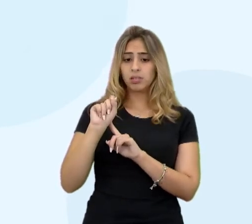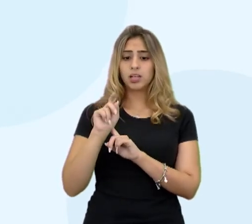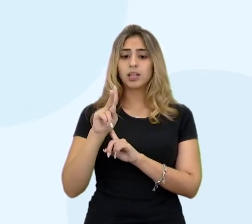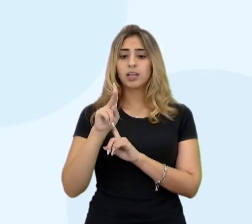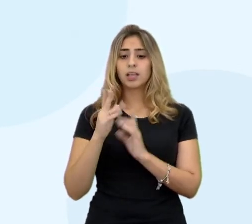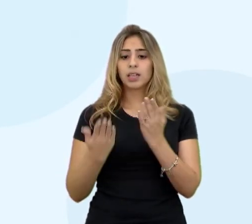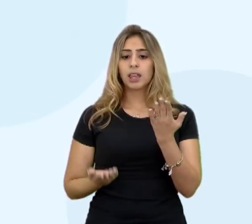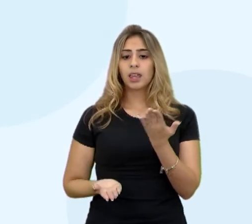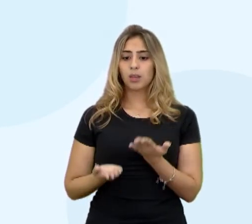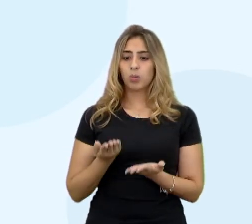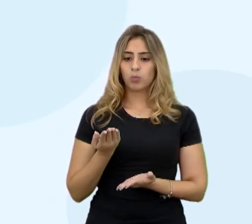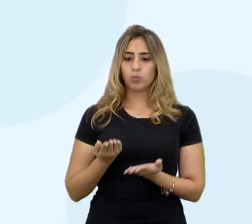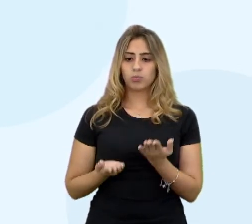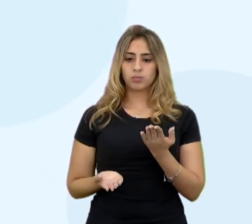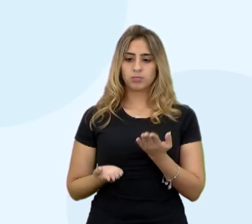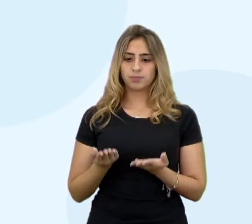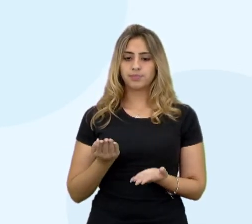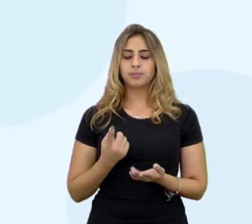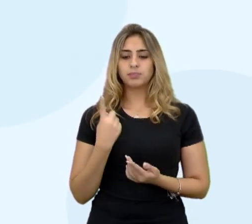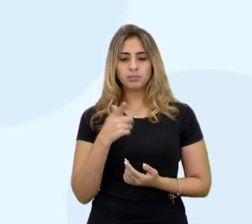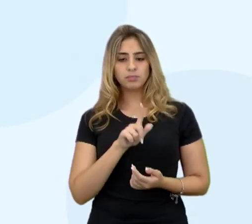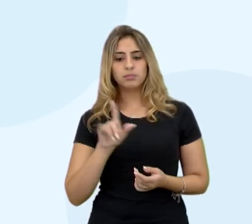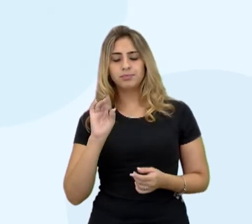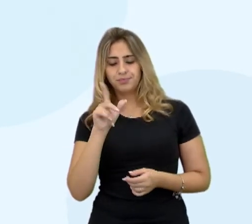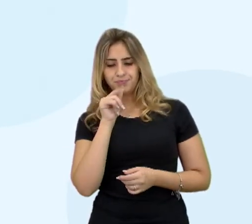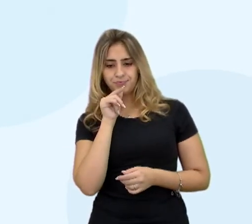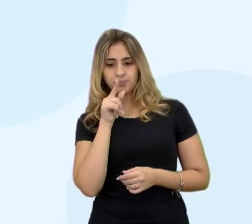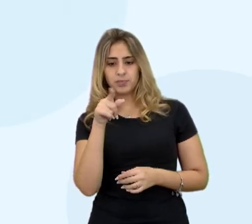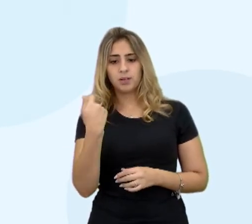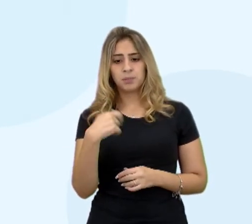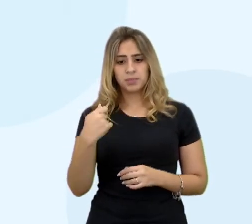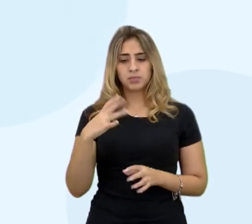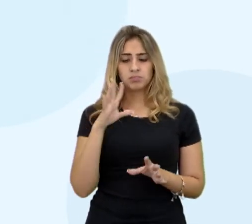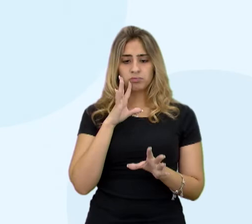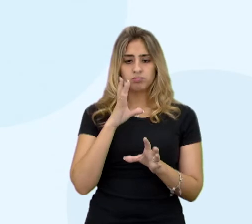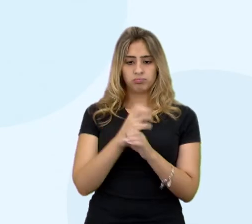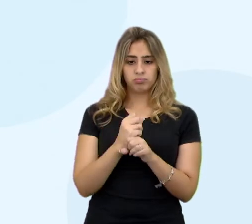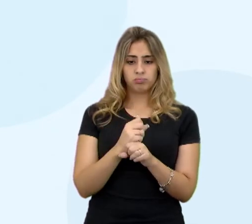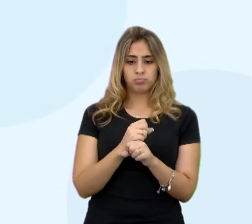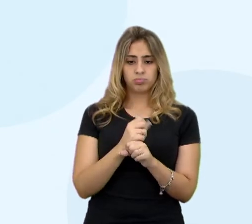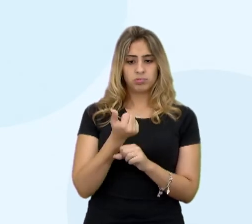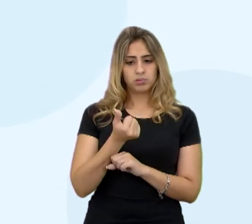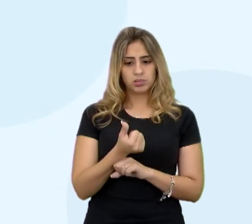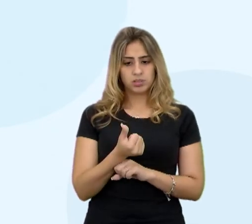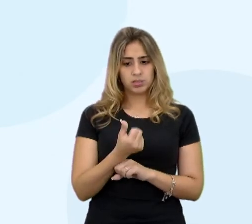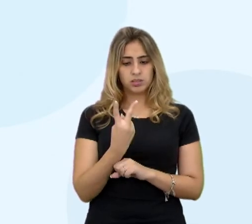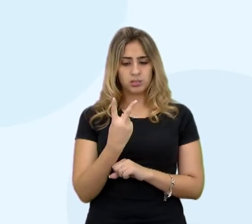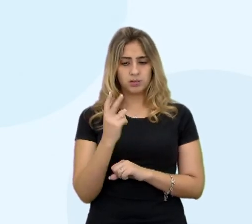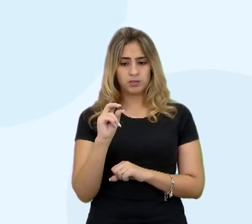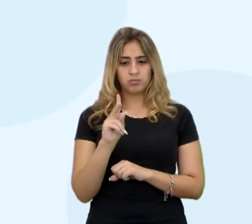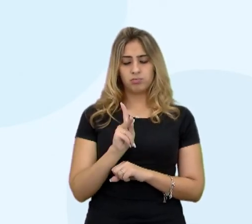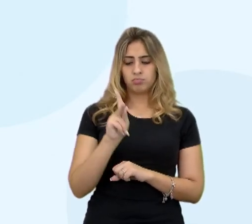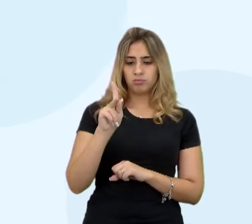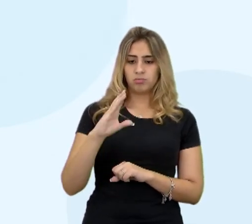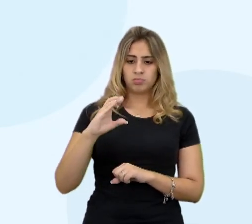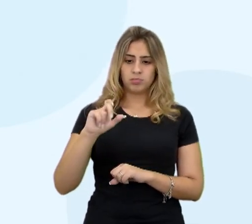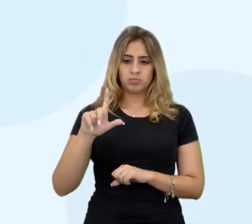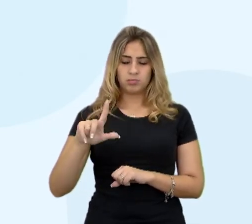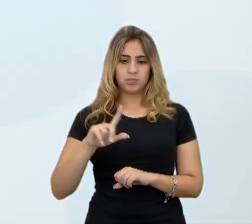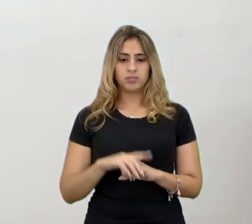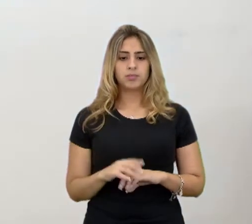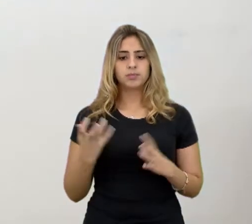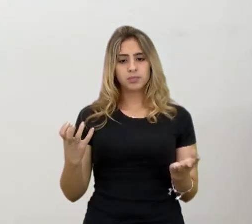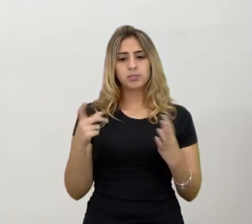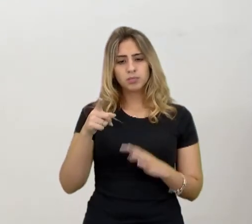pegar a água, 1 litro só de água e ferver, você vai precisar de 620 quilocalorias. E eu quero que